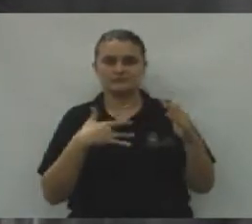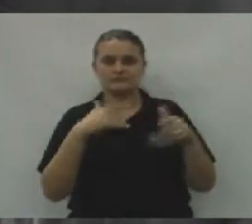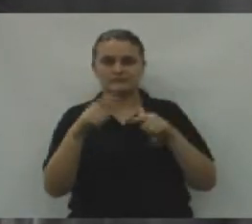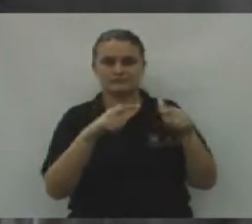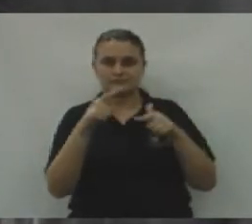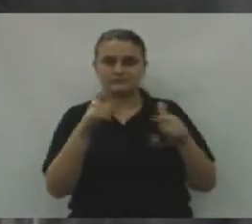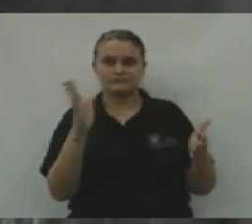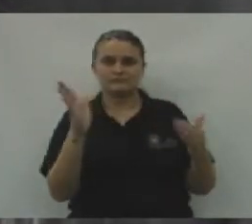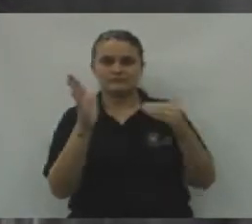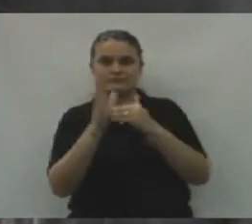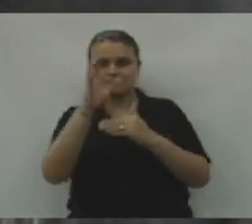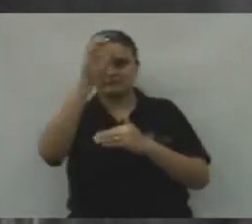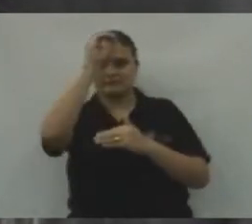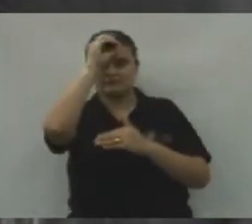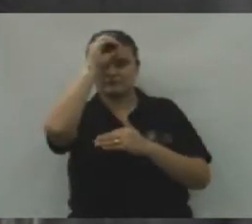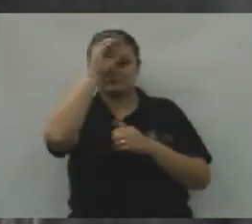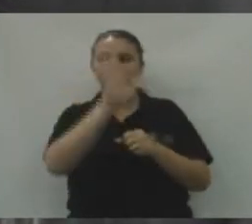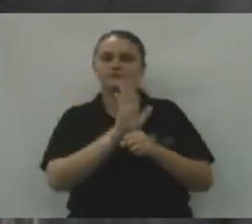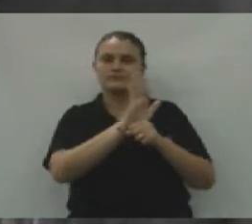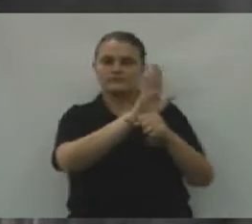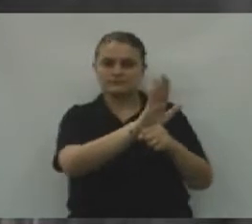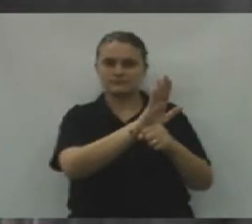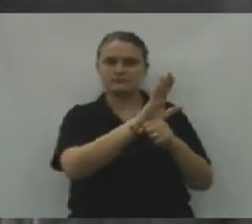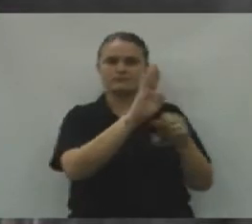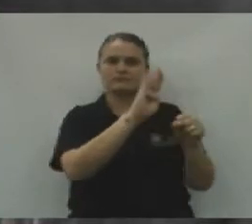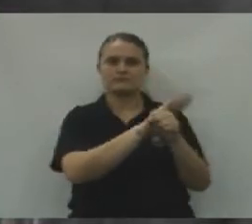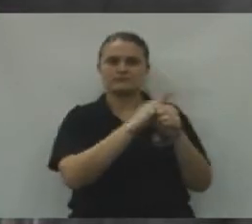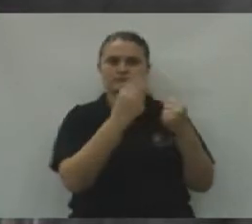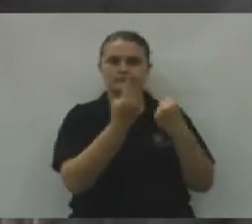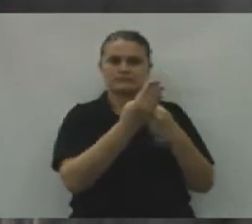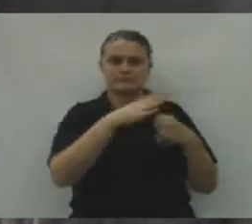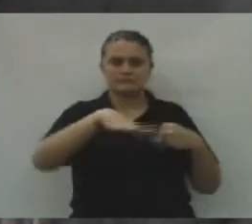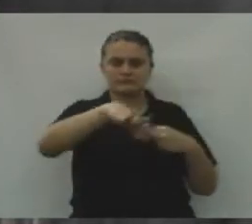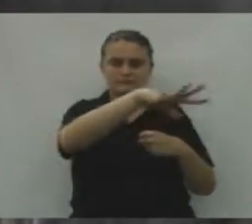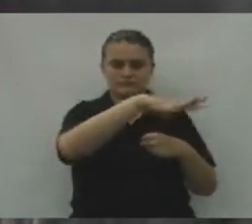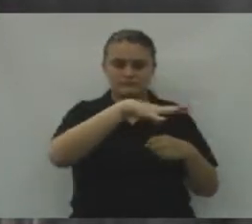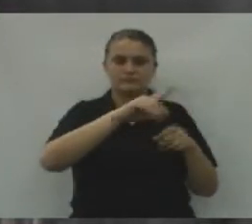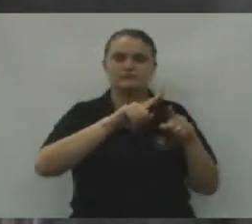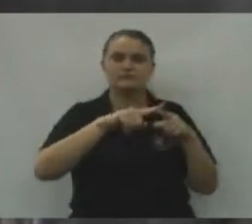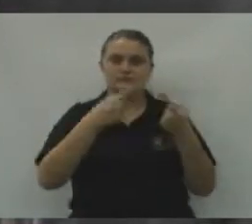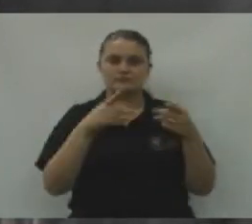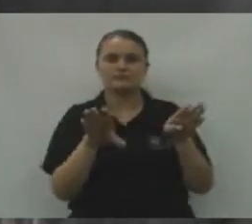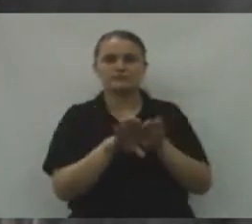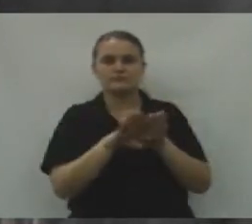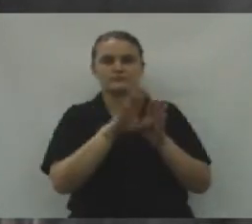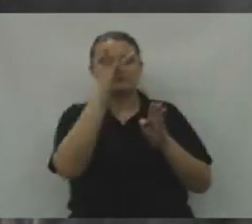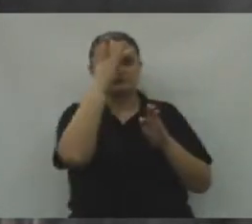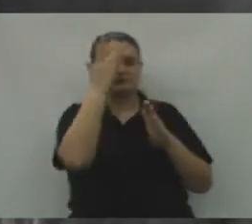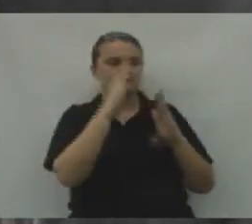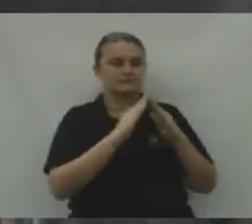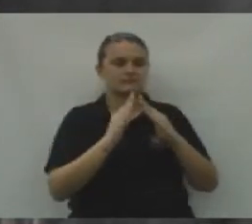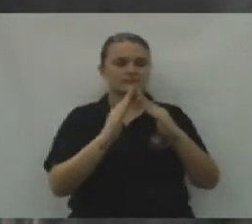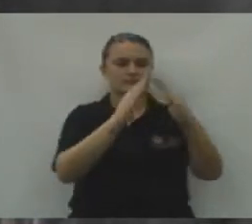funcionar até a meia-noite, ajudando não só o Distrito de São Cristóvão, mas também os moradores dos